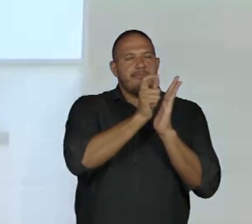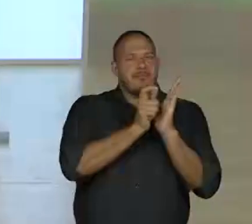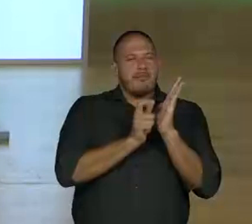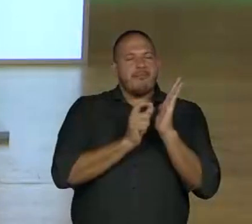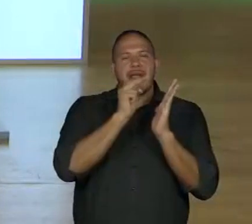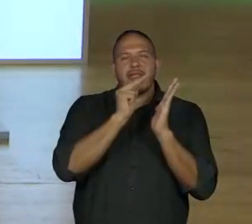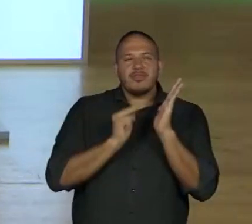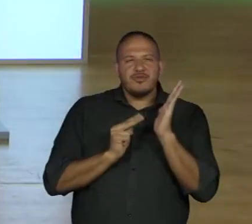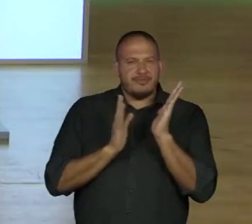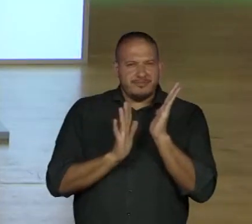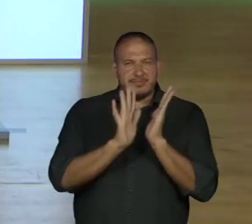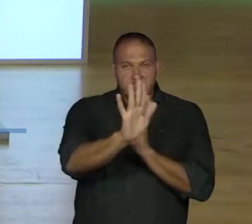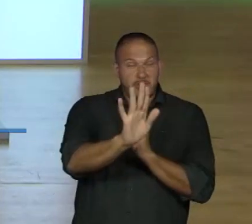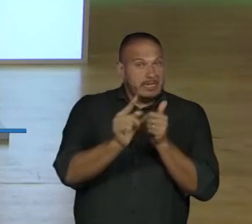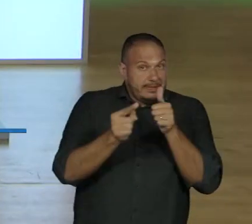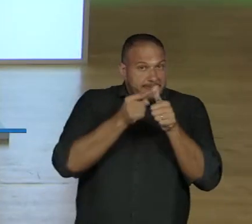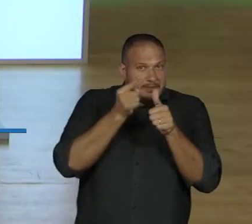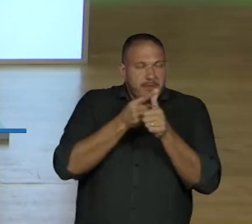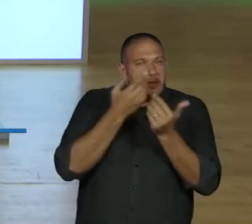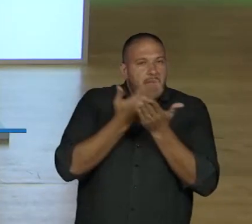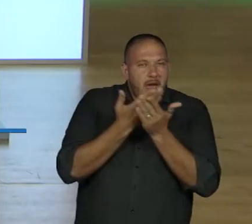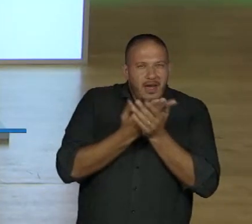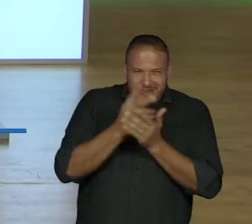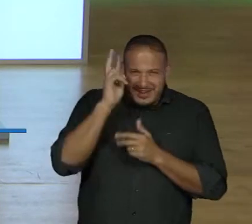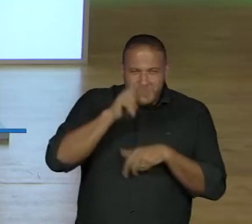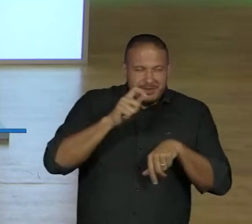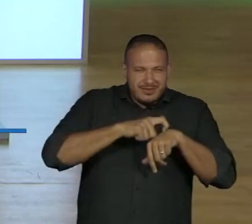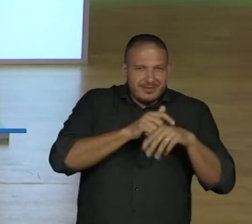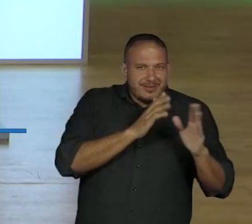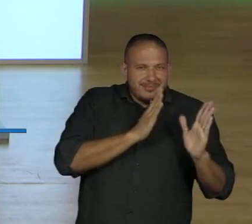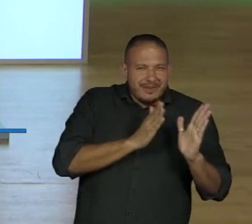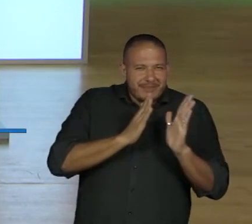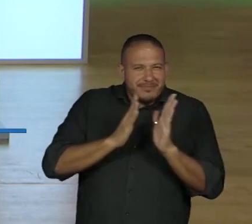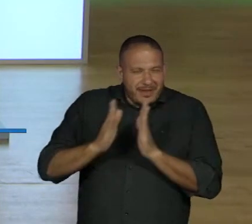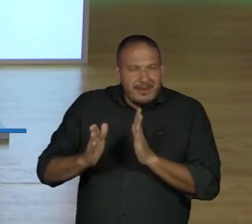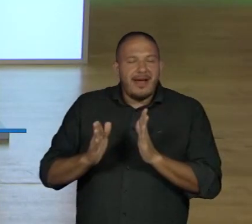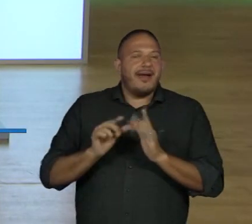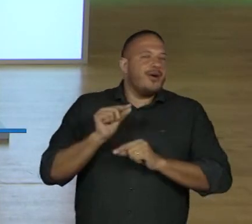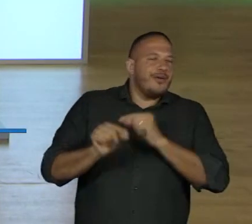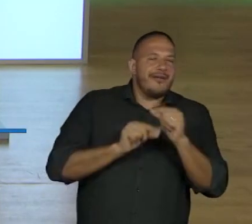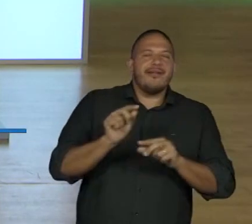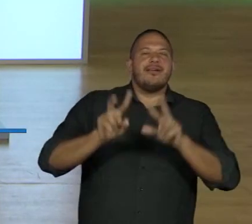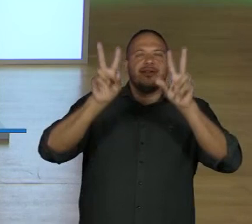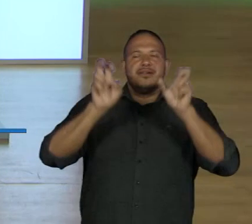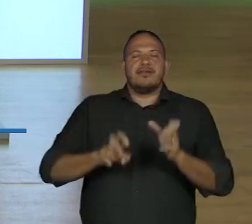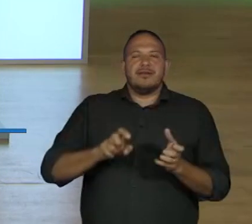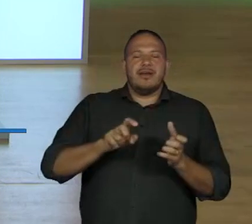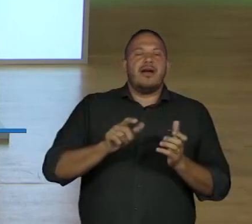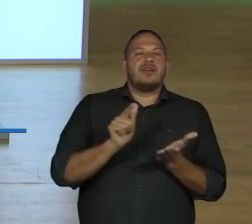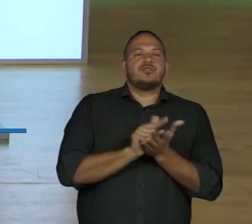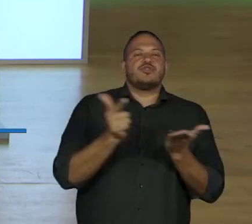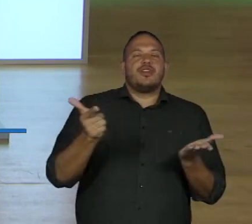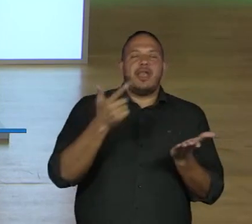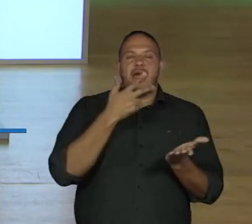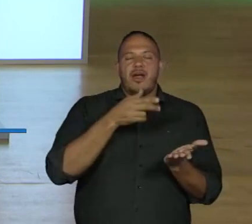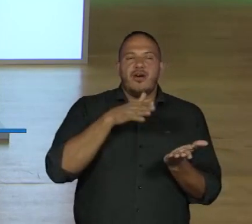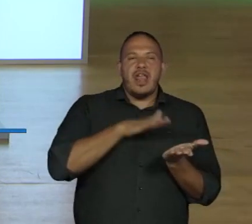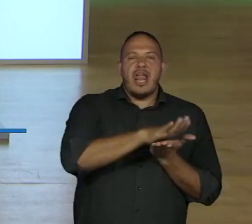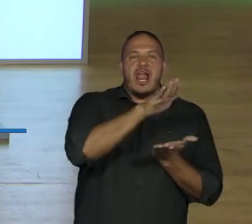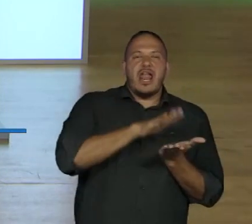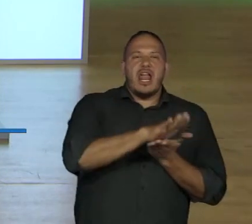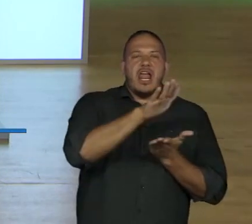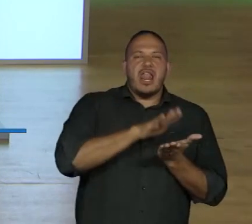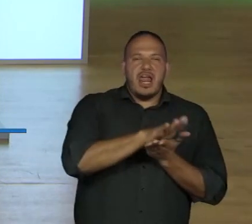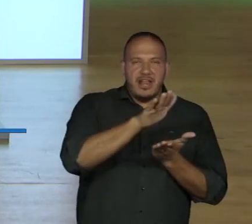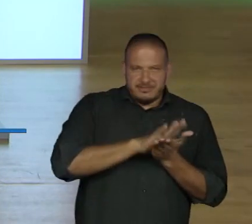professora, ó, na primeira aula, né, que essa sequência didática se trata de jornais impressos. Sim. O foco é o jornal impresso. Então,